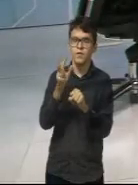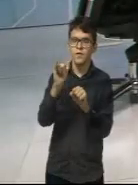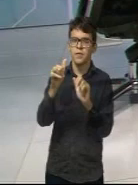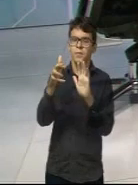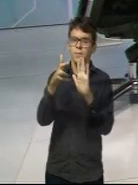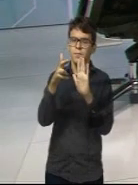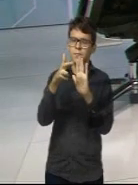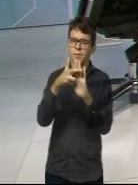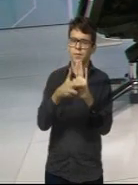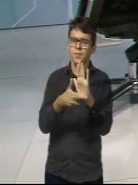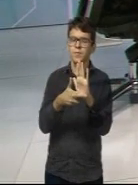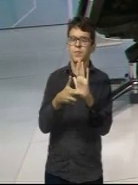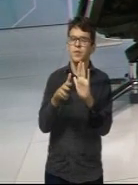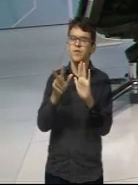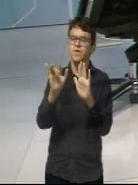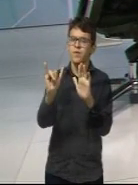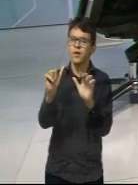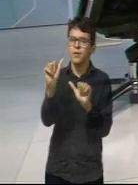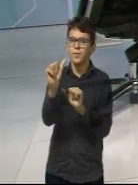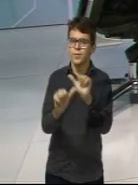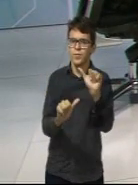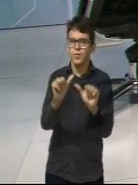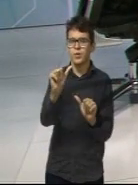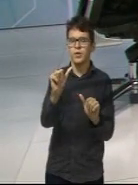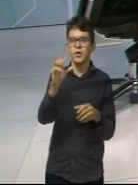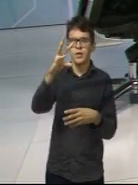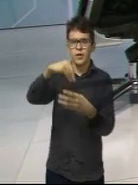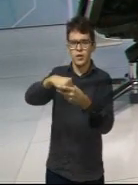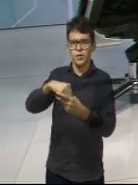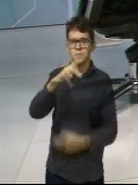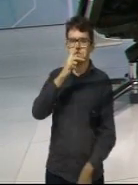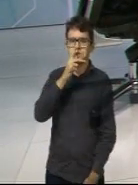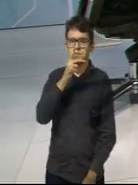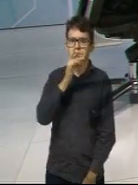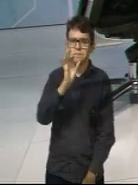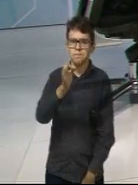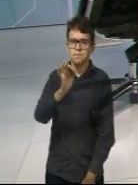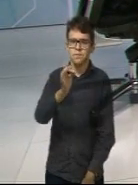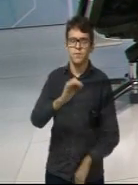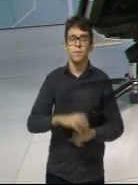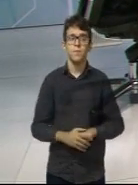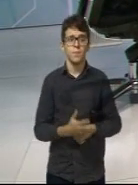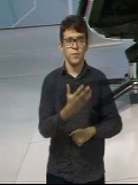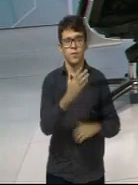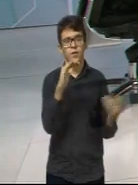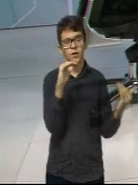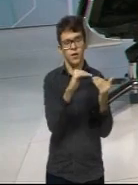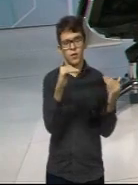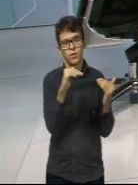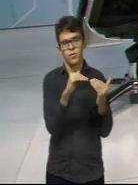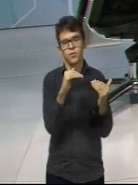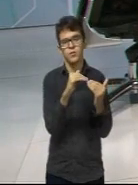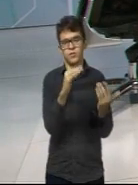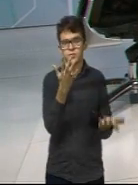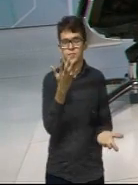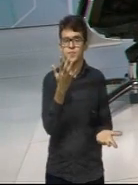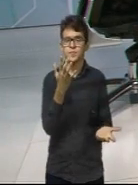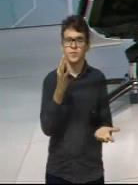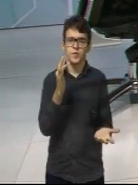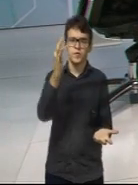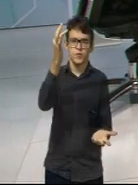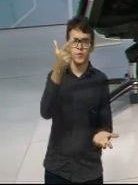que alteram substancialmente. São bem interessantes isso, mas eu concordo com ele que você teria alguma coisa a